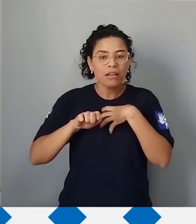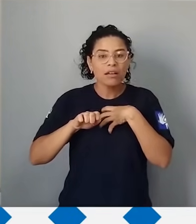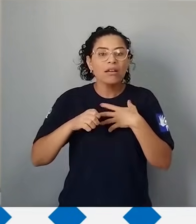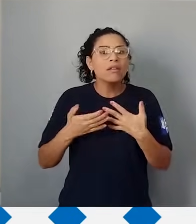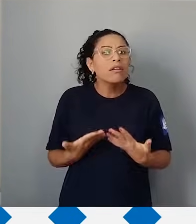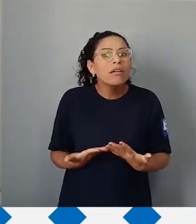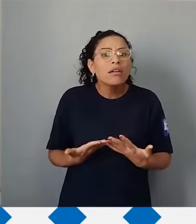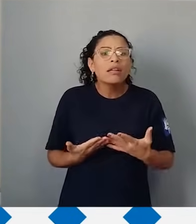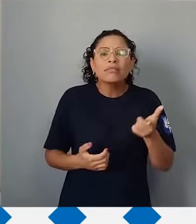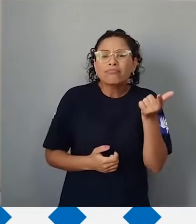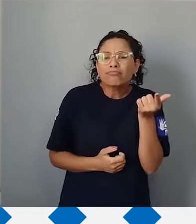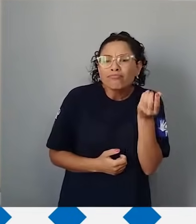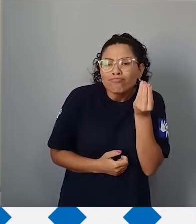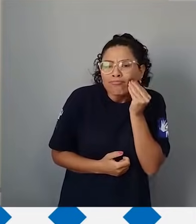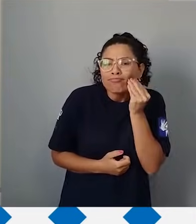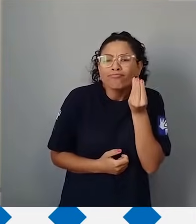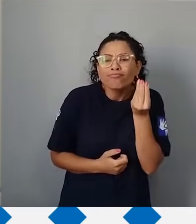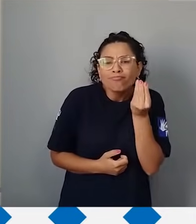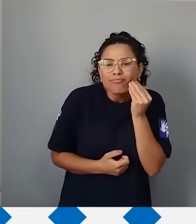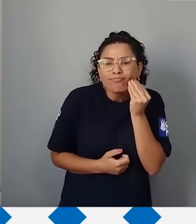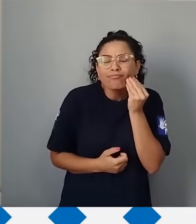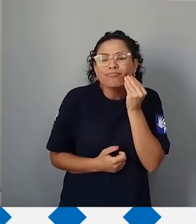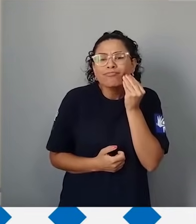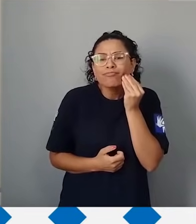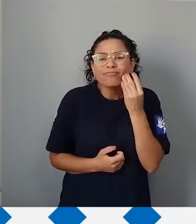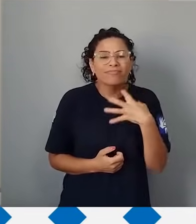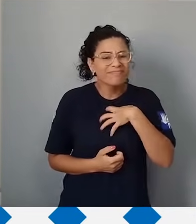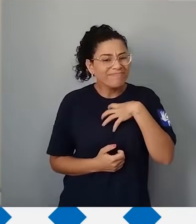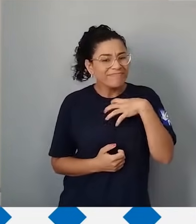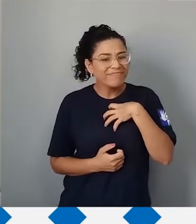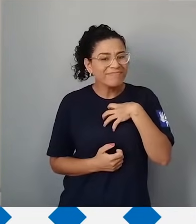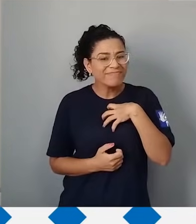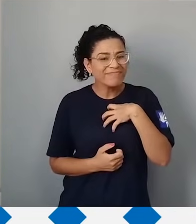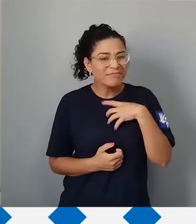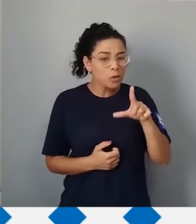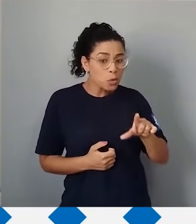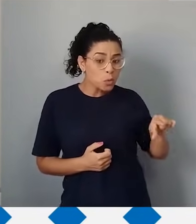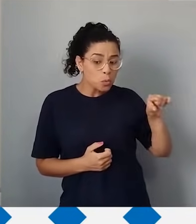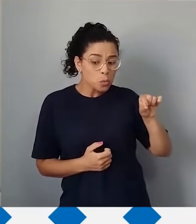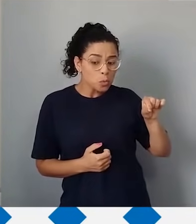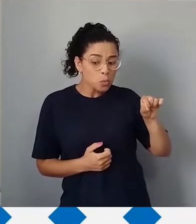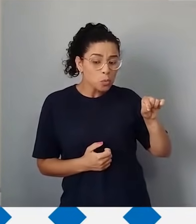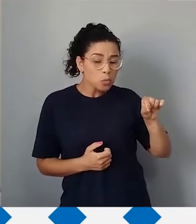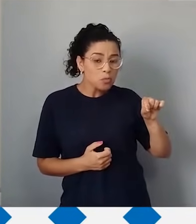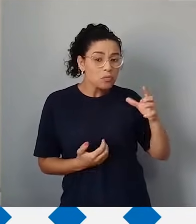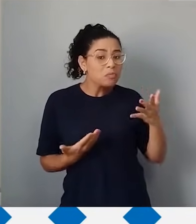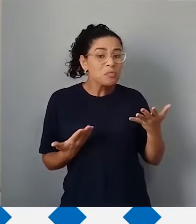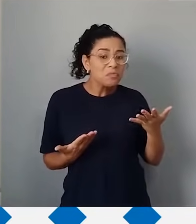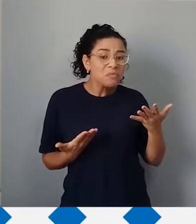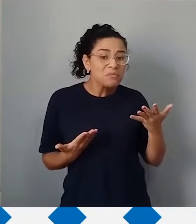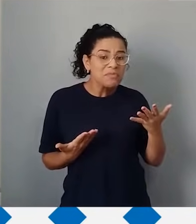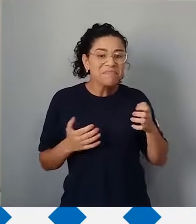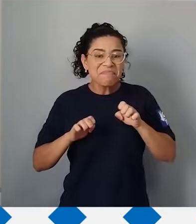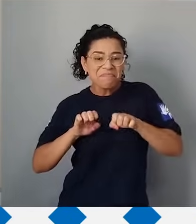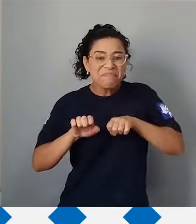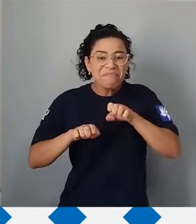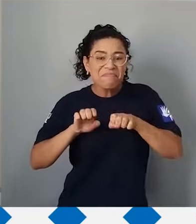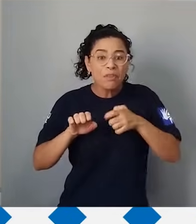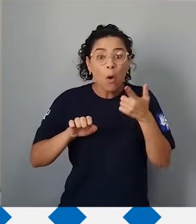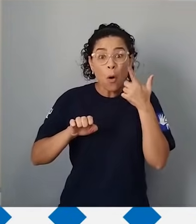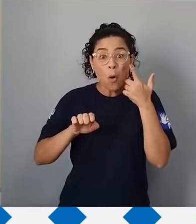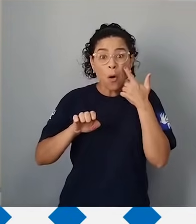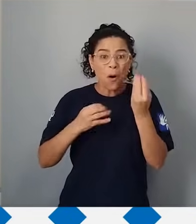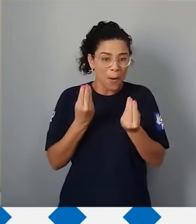Tentou de todo jeito, só rabinho e peito. Olha como ficou o